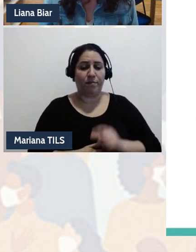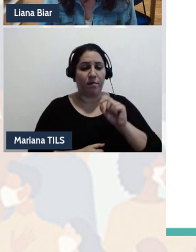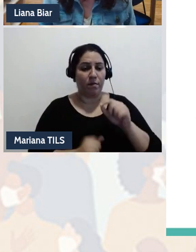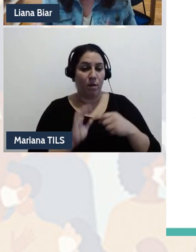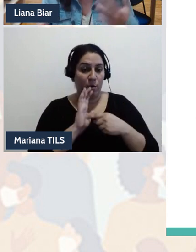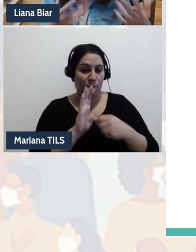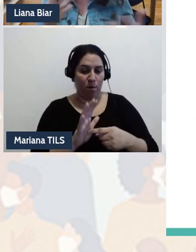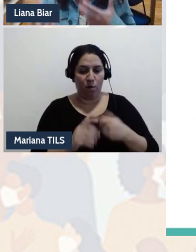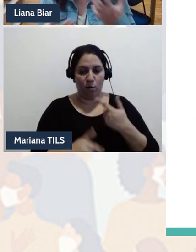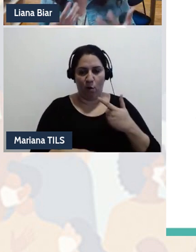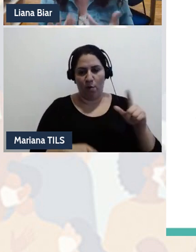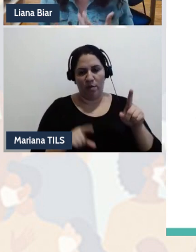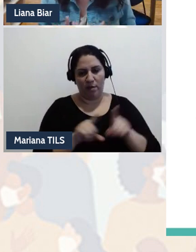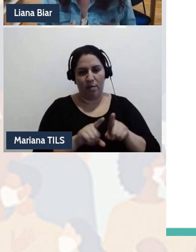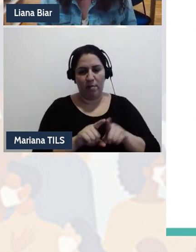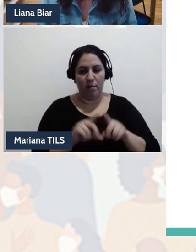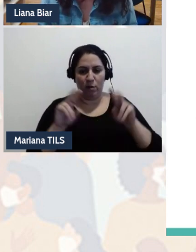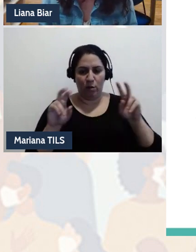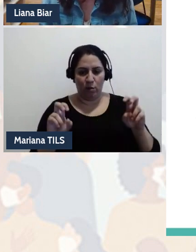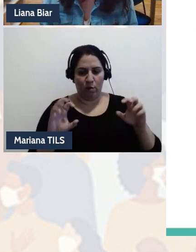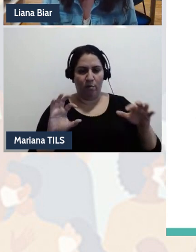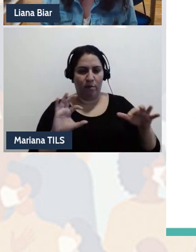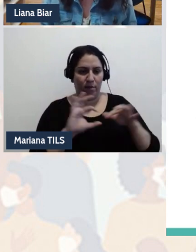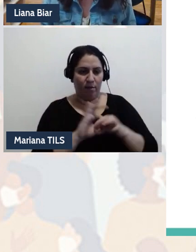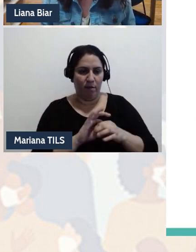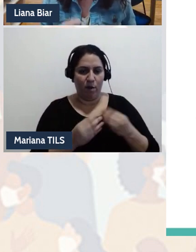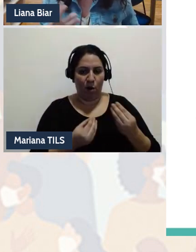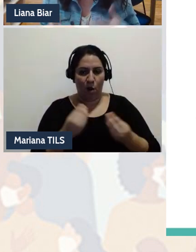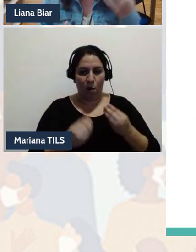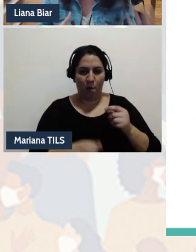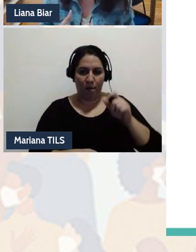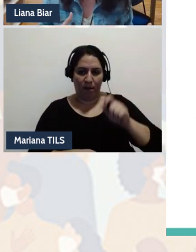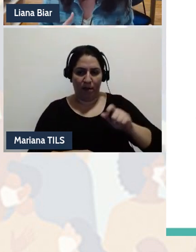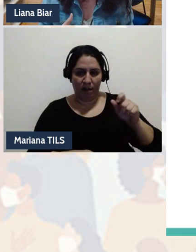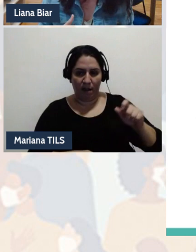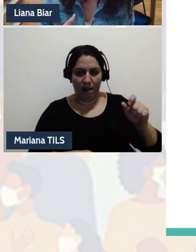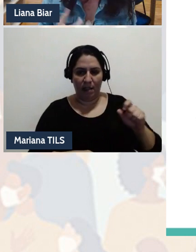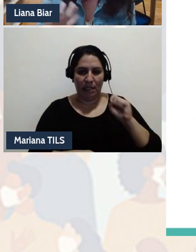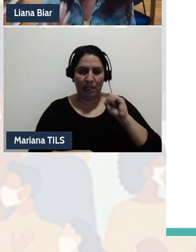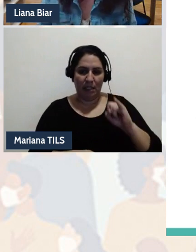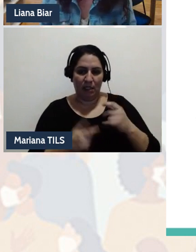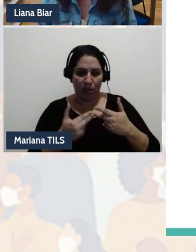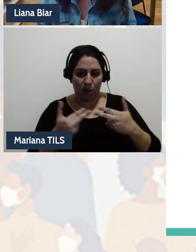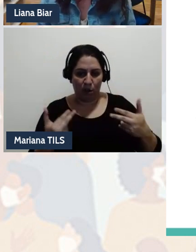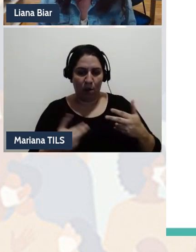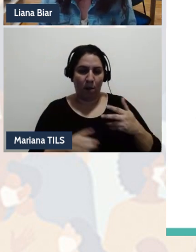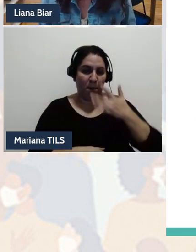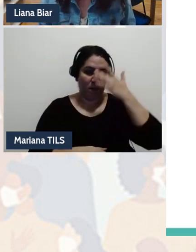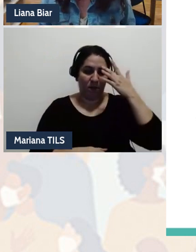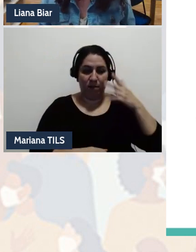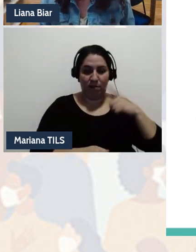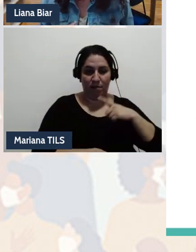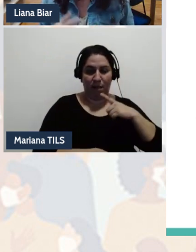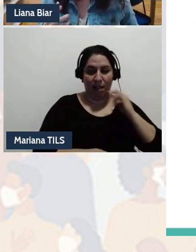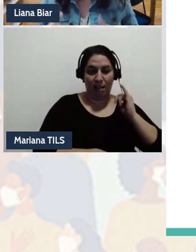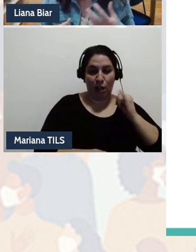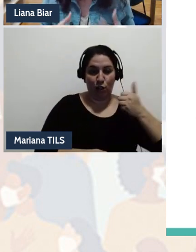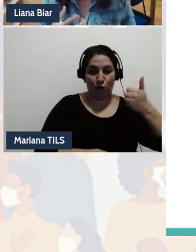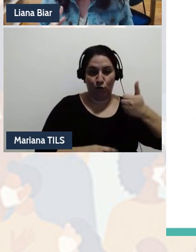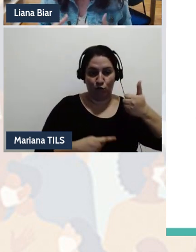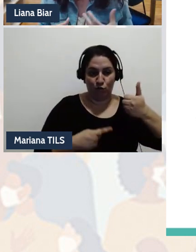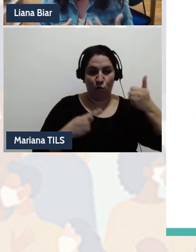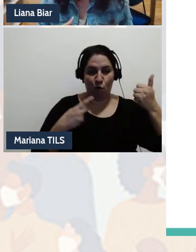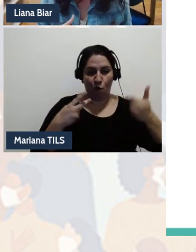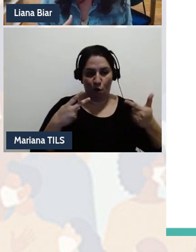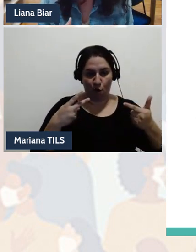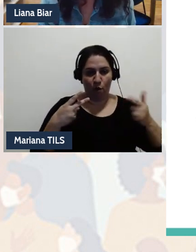alguma coisa também sobre a minha relação, né, com as entrevistadas, tanto na narrativa número 1 quanto na narrativa número 2, a gente vê a